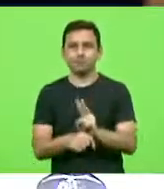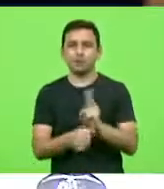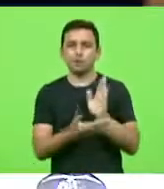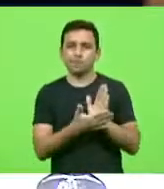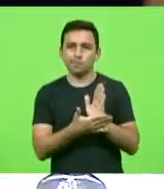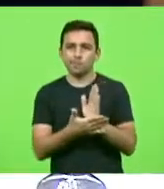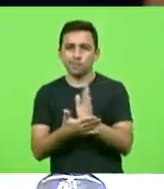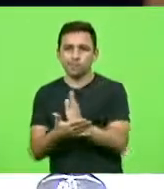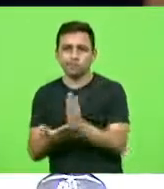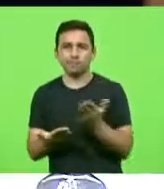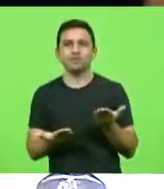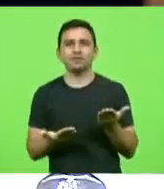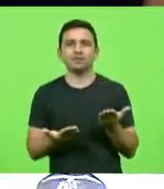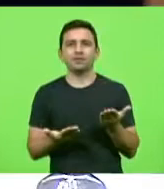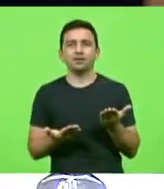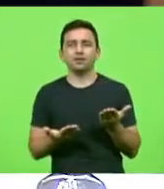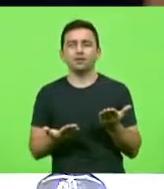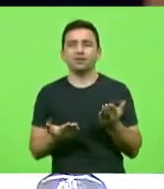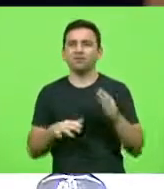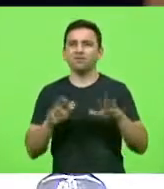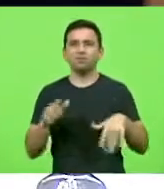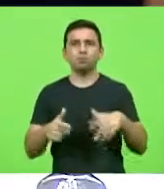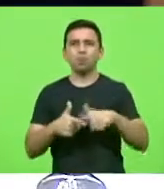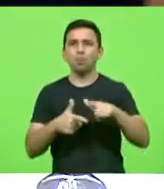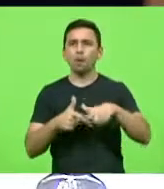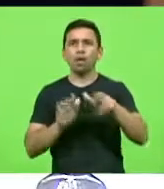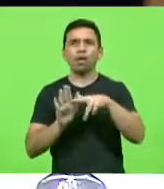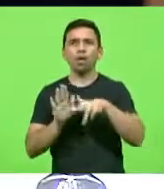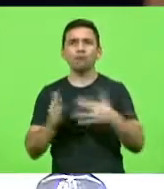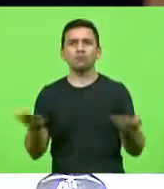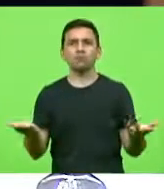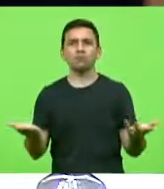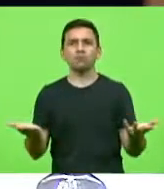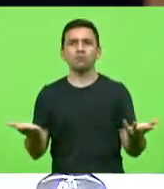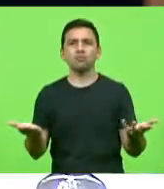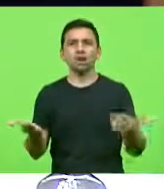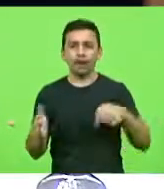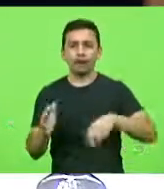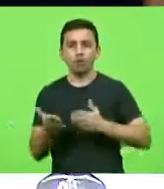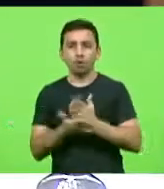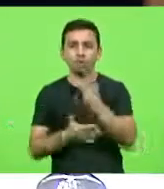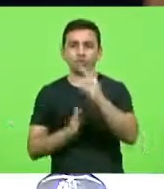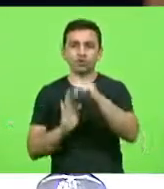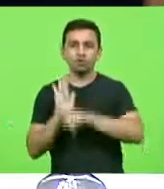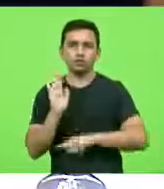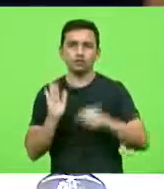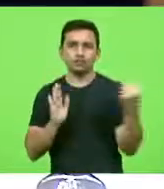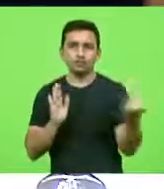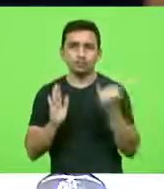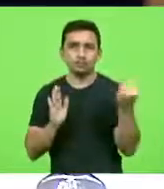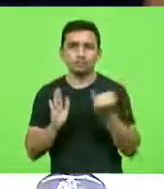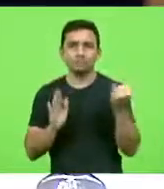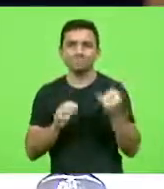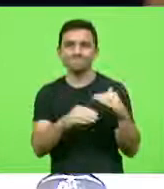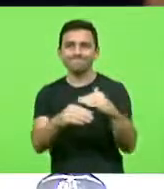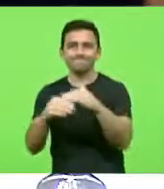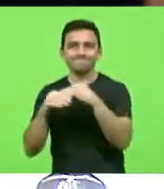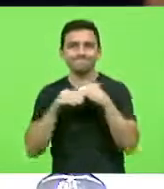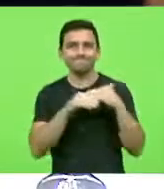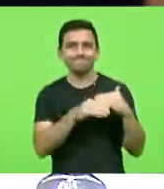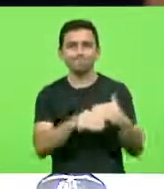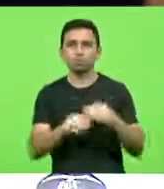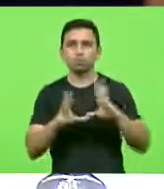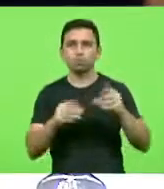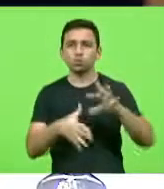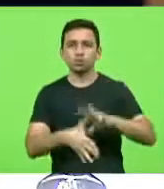um parcelamento, ele vem às avessas. Nós aprovamos aqui um projeto importante, consensuado com todos os